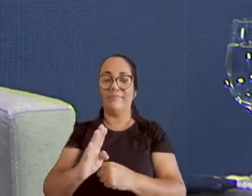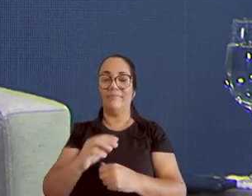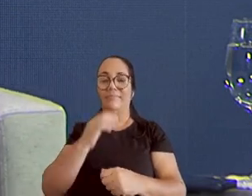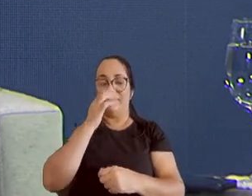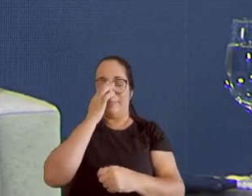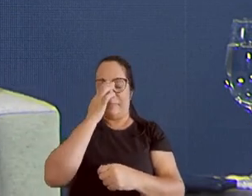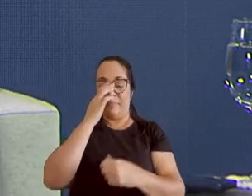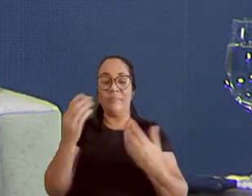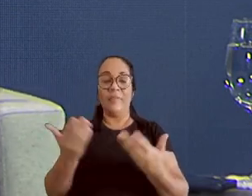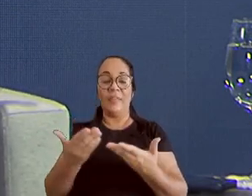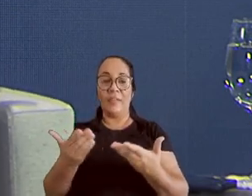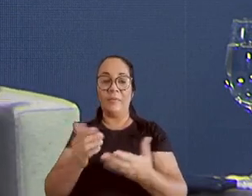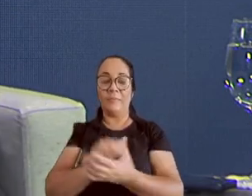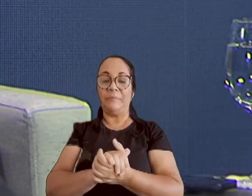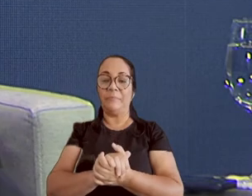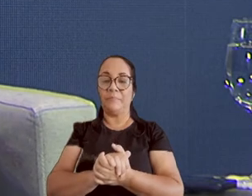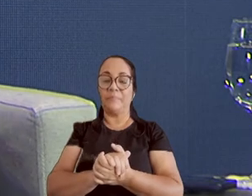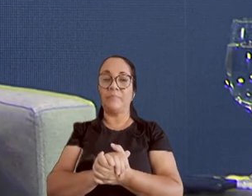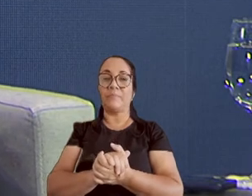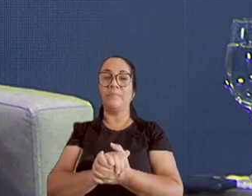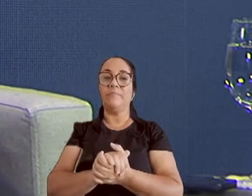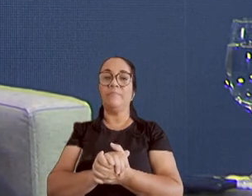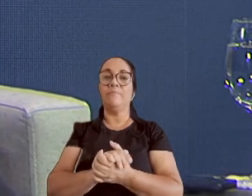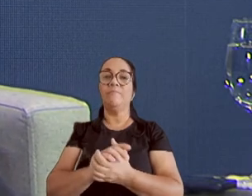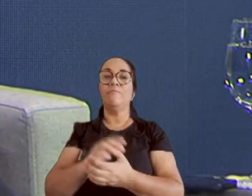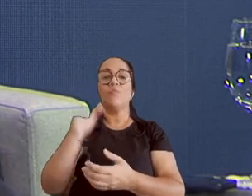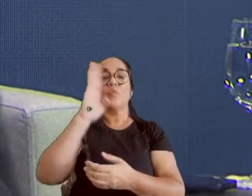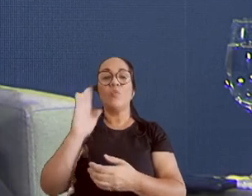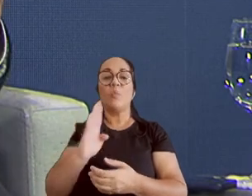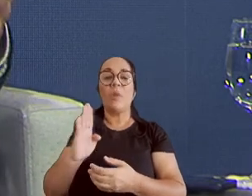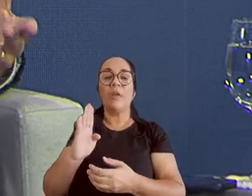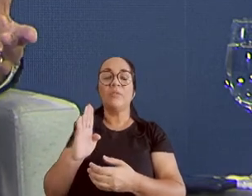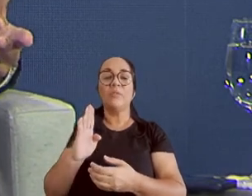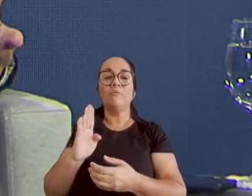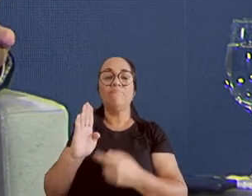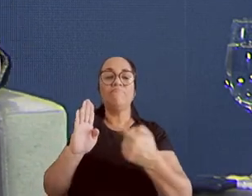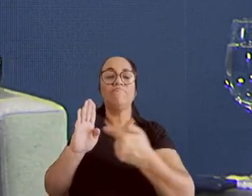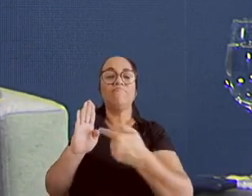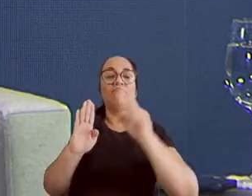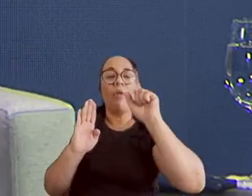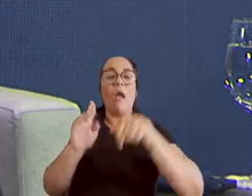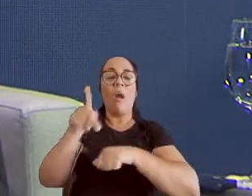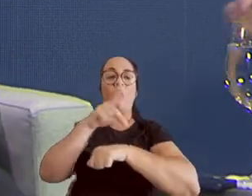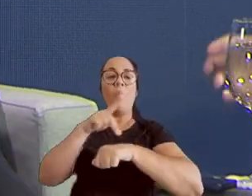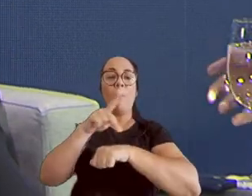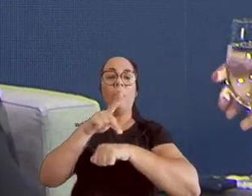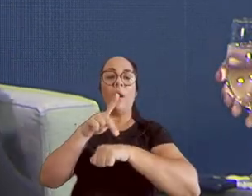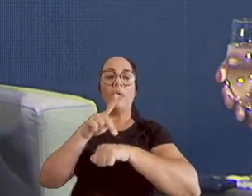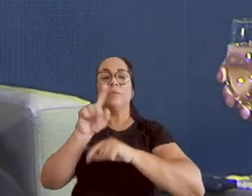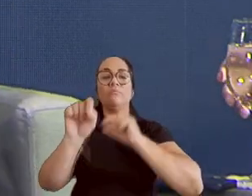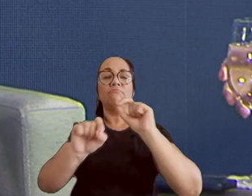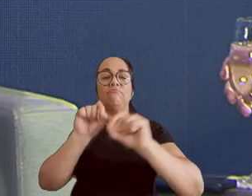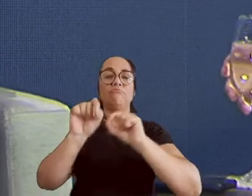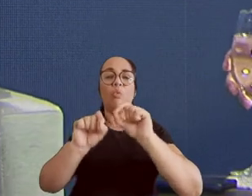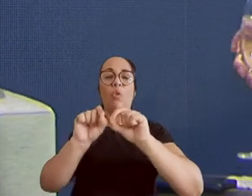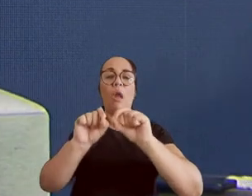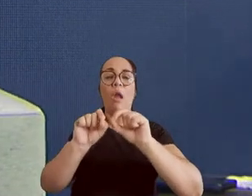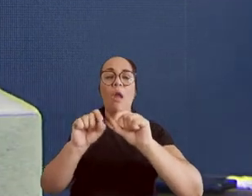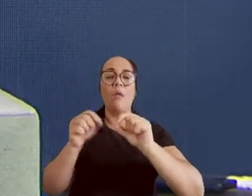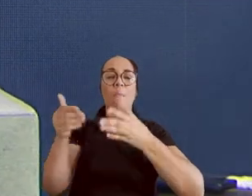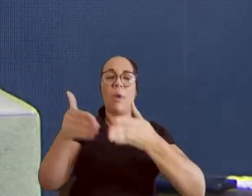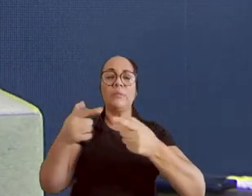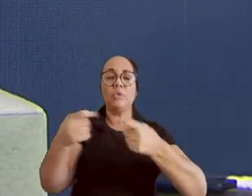aqui o posicionamento do Brasil por ser neutro do ponto de vista geopolítico e por ser o grande